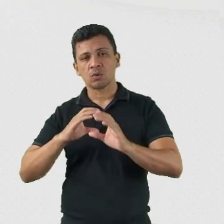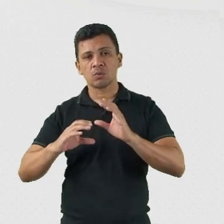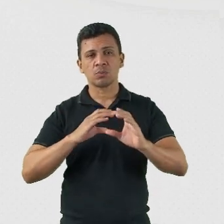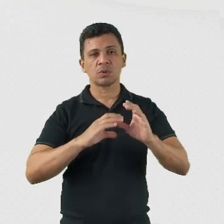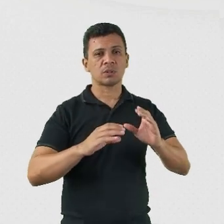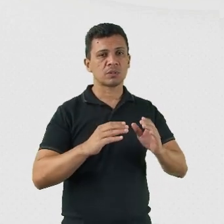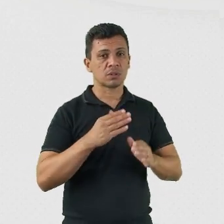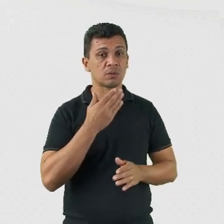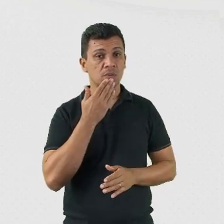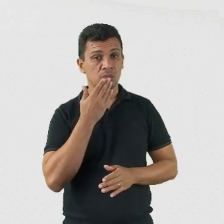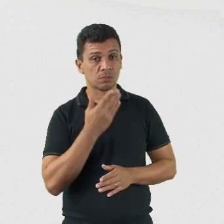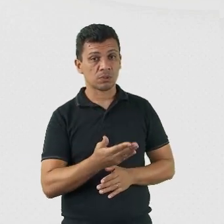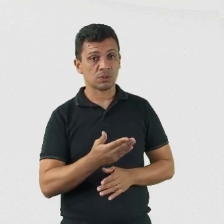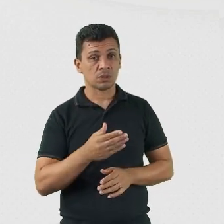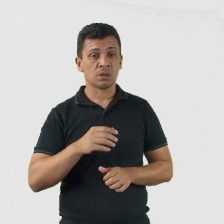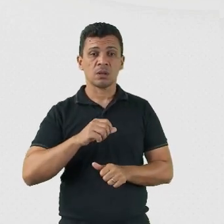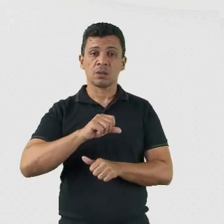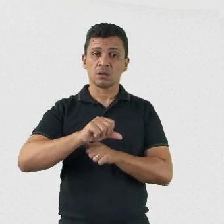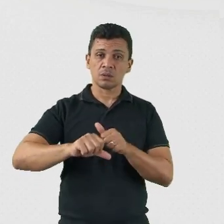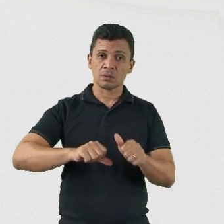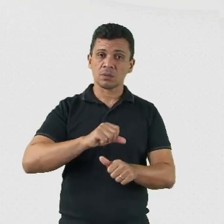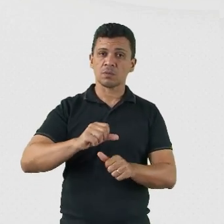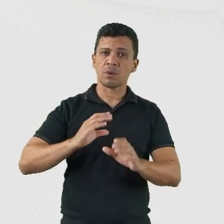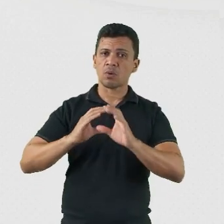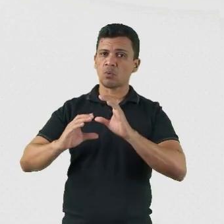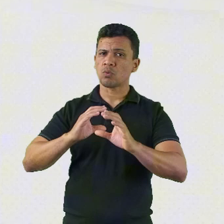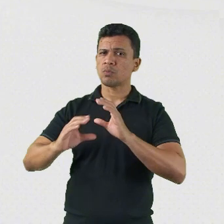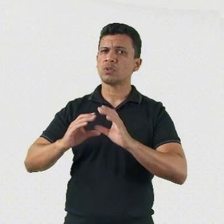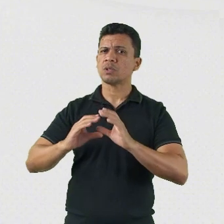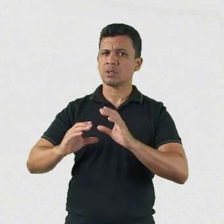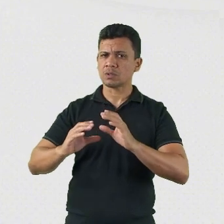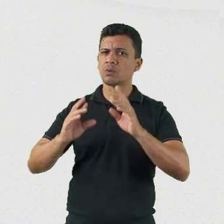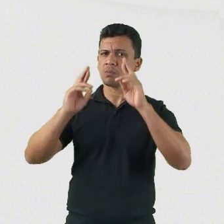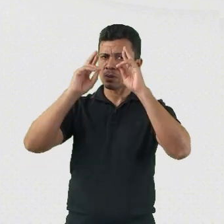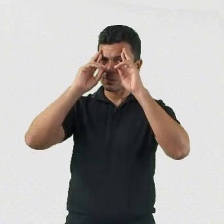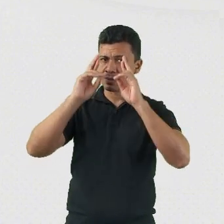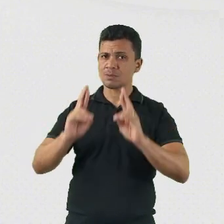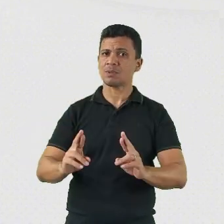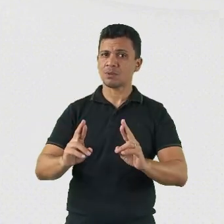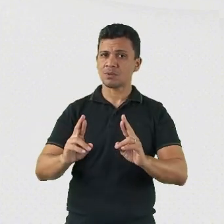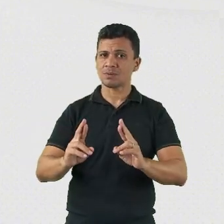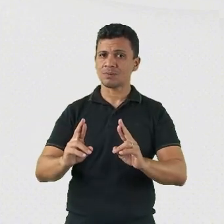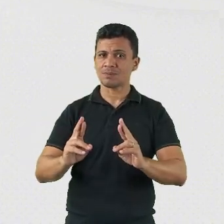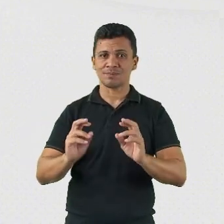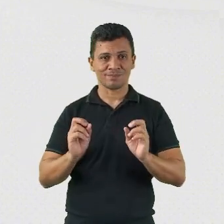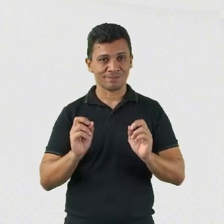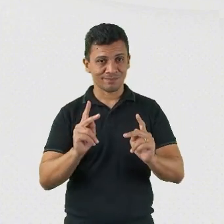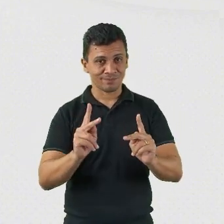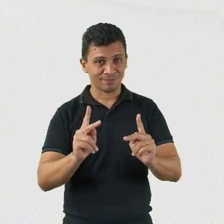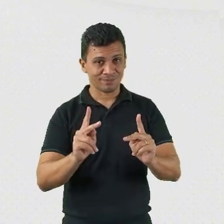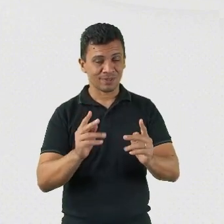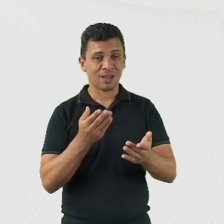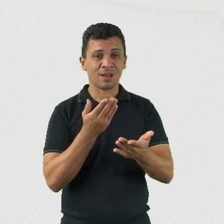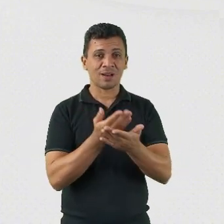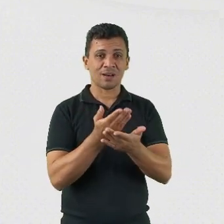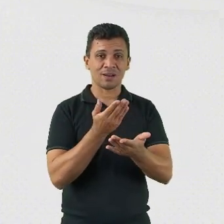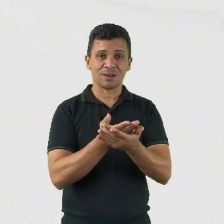e um pedido em uma comunicação mais respeitosa, tá bom? Nós